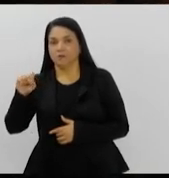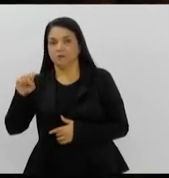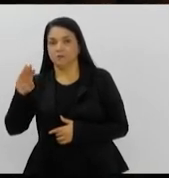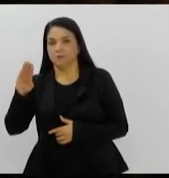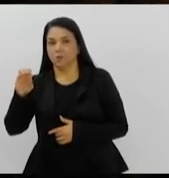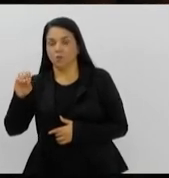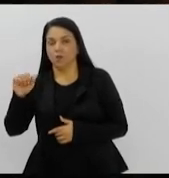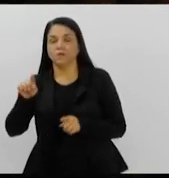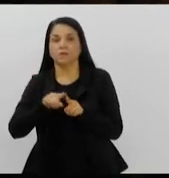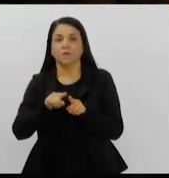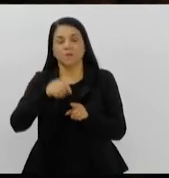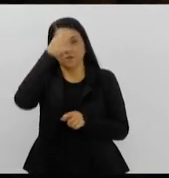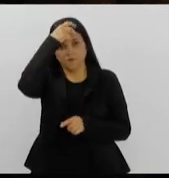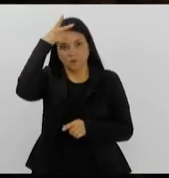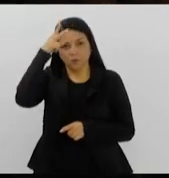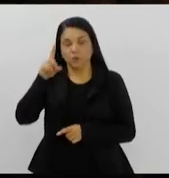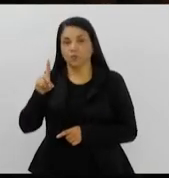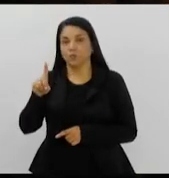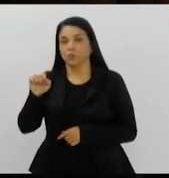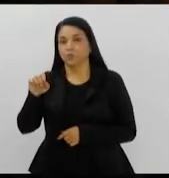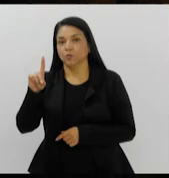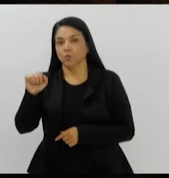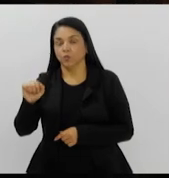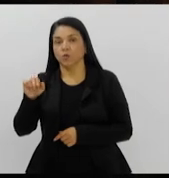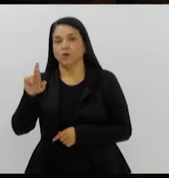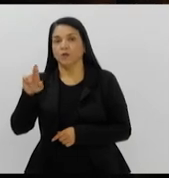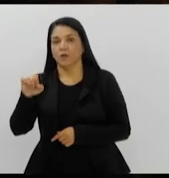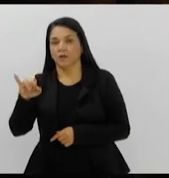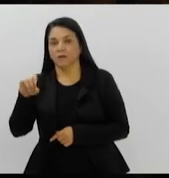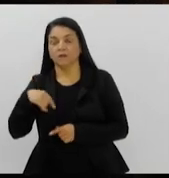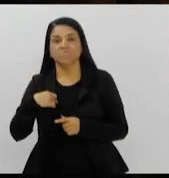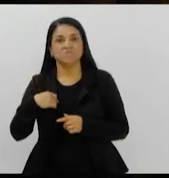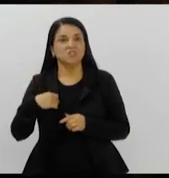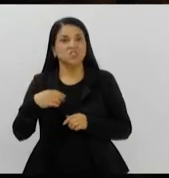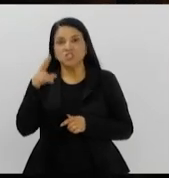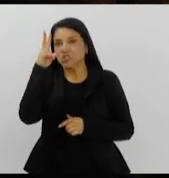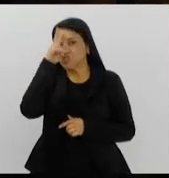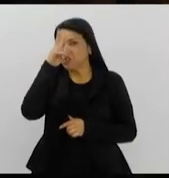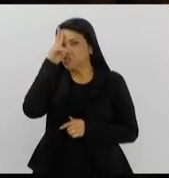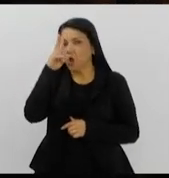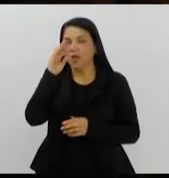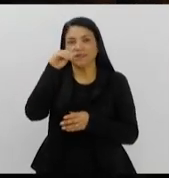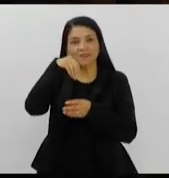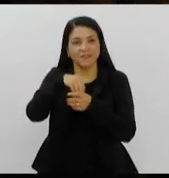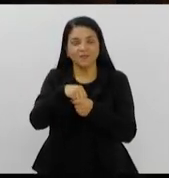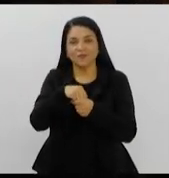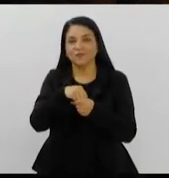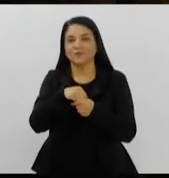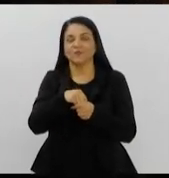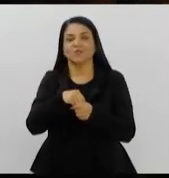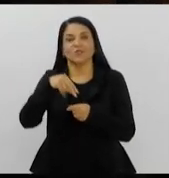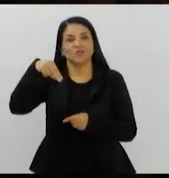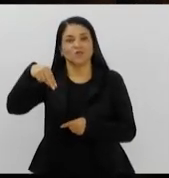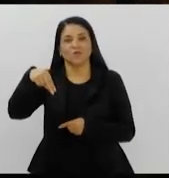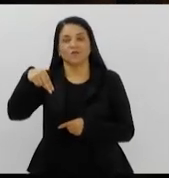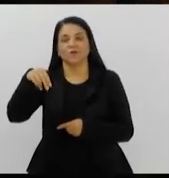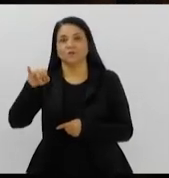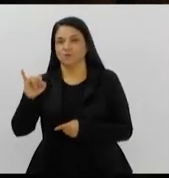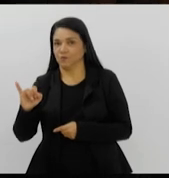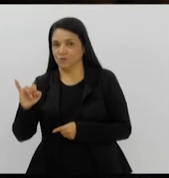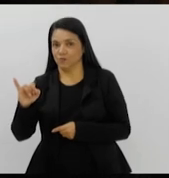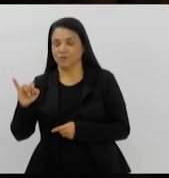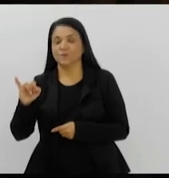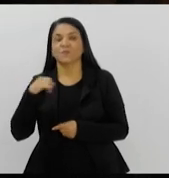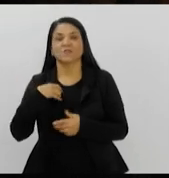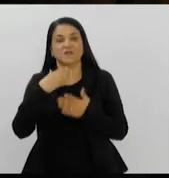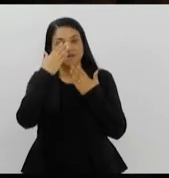Reina, uma votação histórica em Nova Iguaçu, a todos os vereadores eleitos de Nova Iguaçu, agradecer aqui a